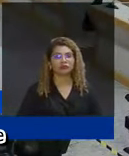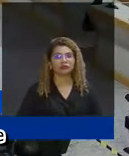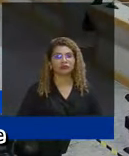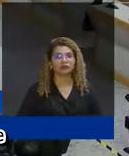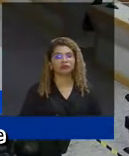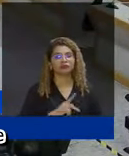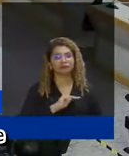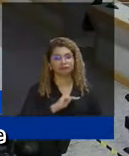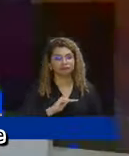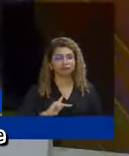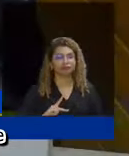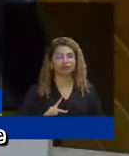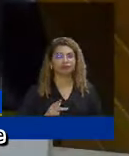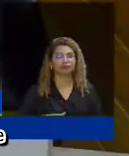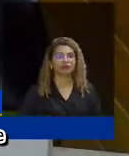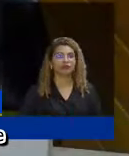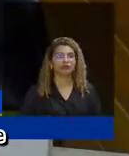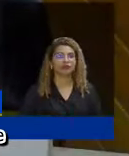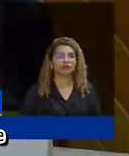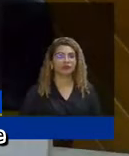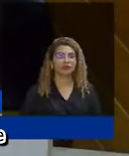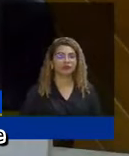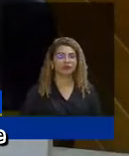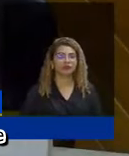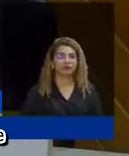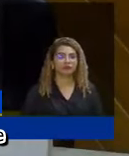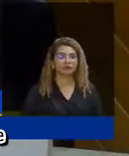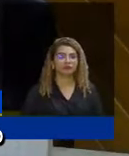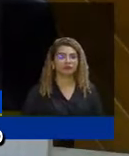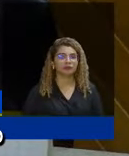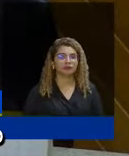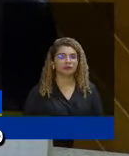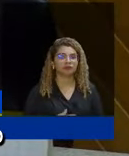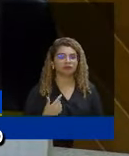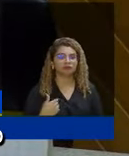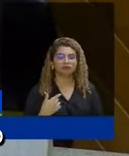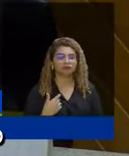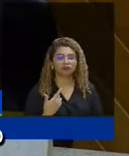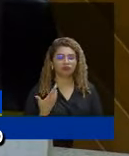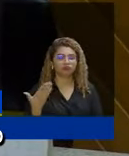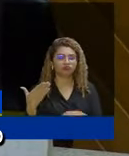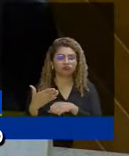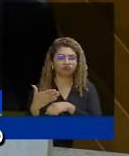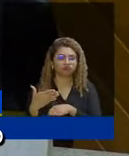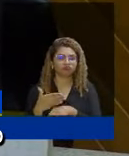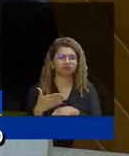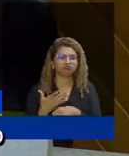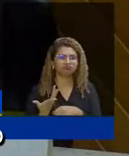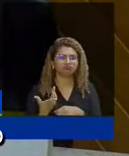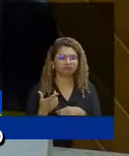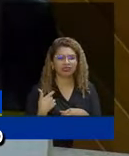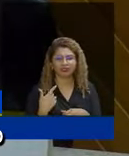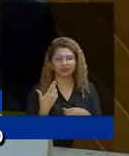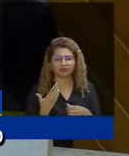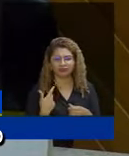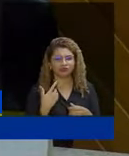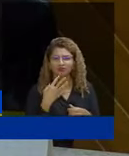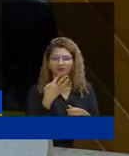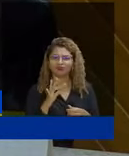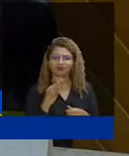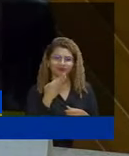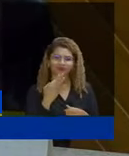Senhor presidente, eu precisaria olhar melhor esse caso, porque eu não participei do primeiro julgamento, eu não estou inteirado a